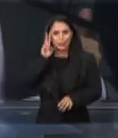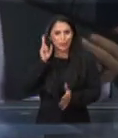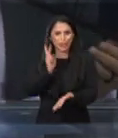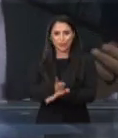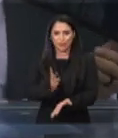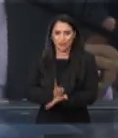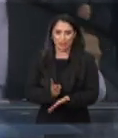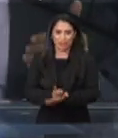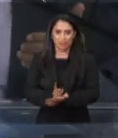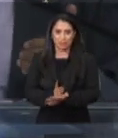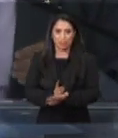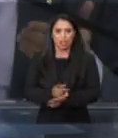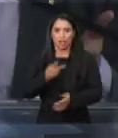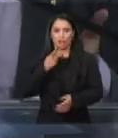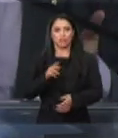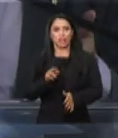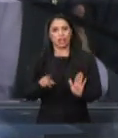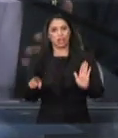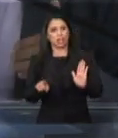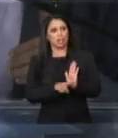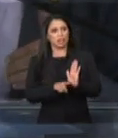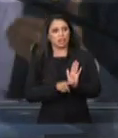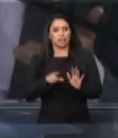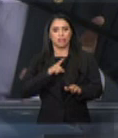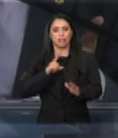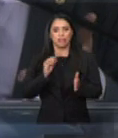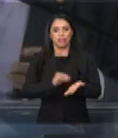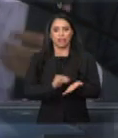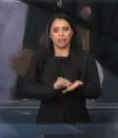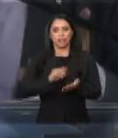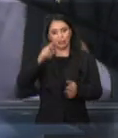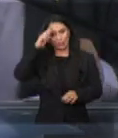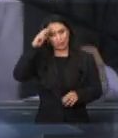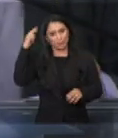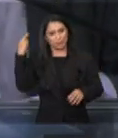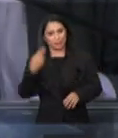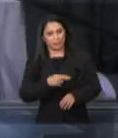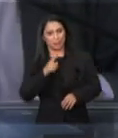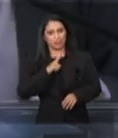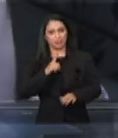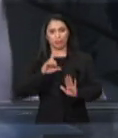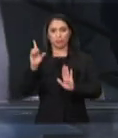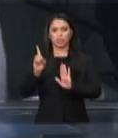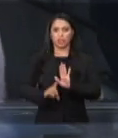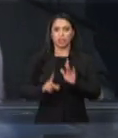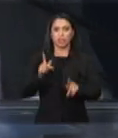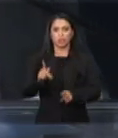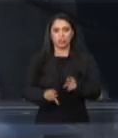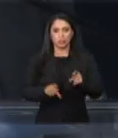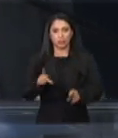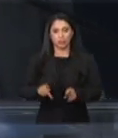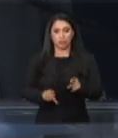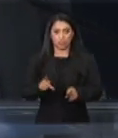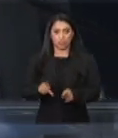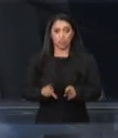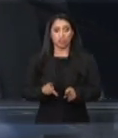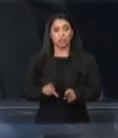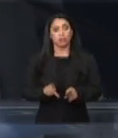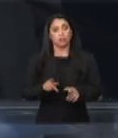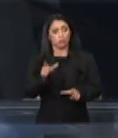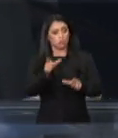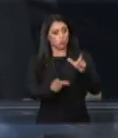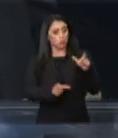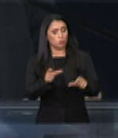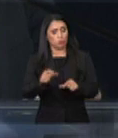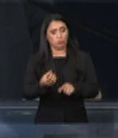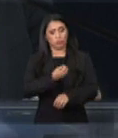uma história de negação uma história de desrespeito uma história de violação dos direitos da população em situação de rua o Rio